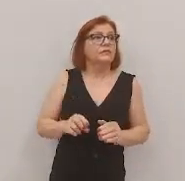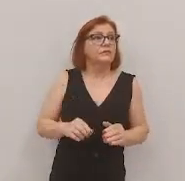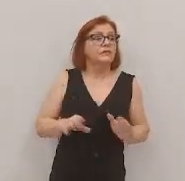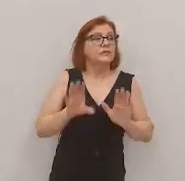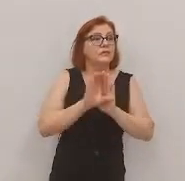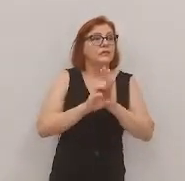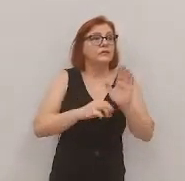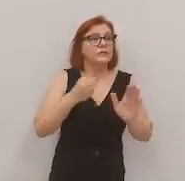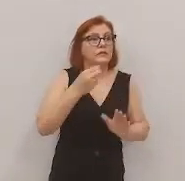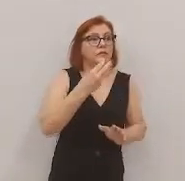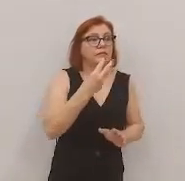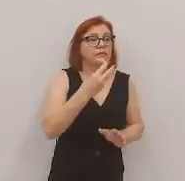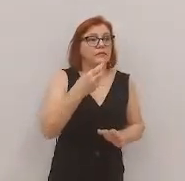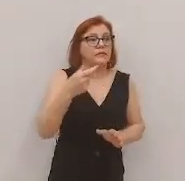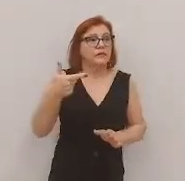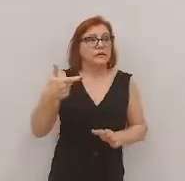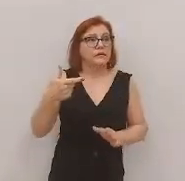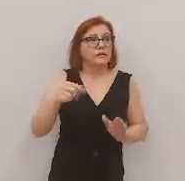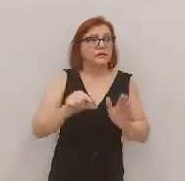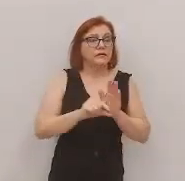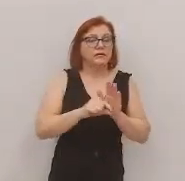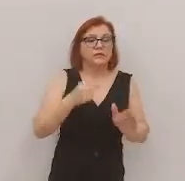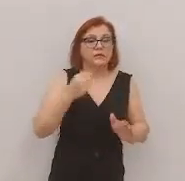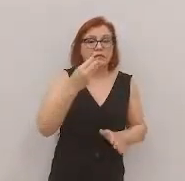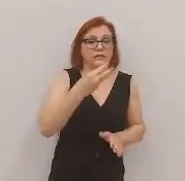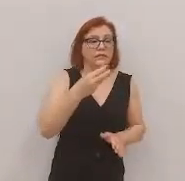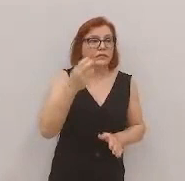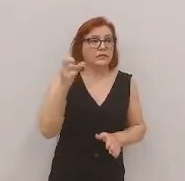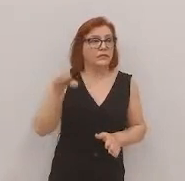Vede agora que eu